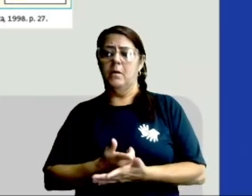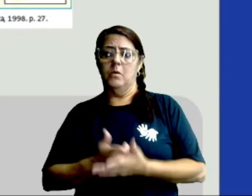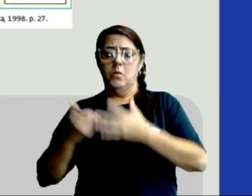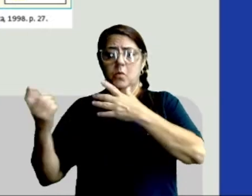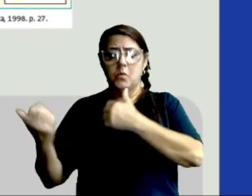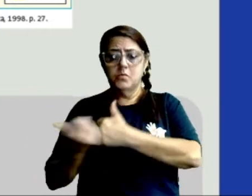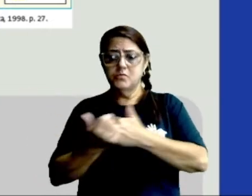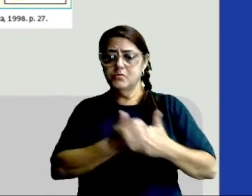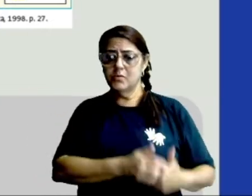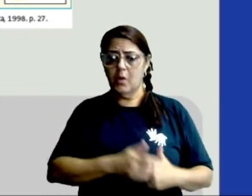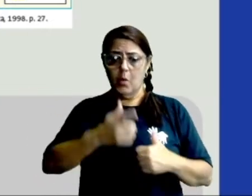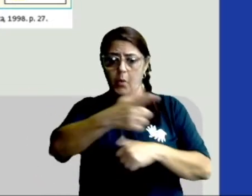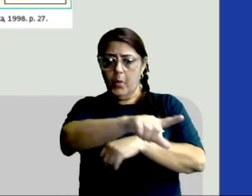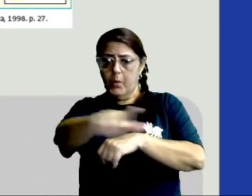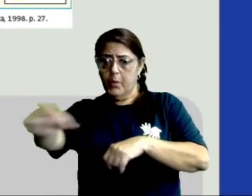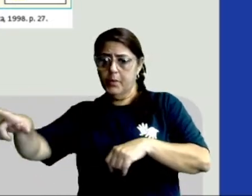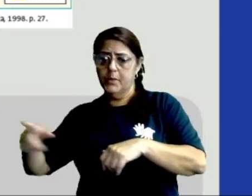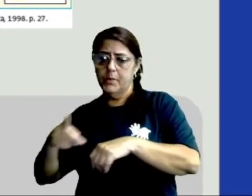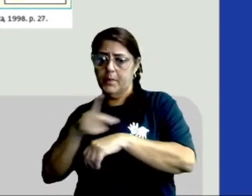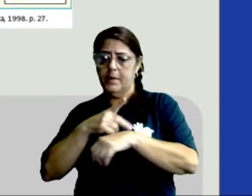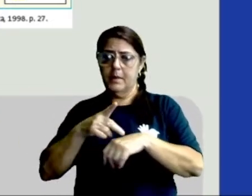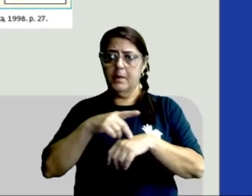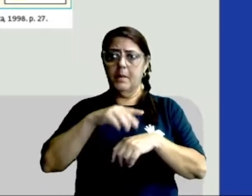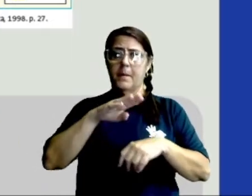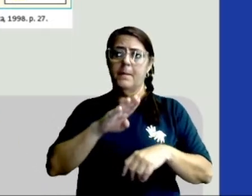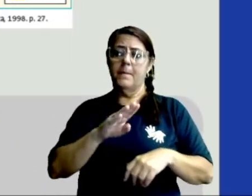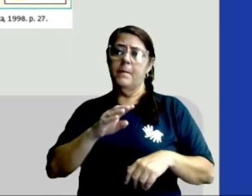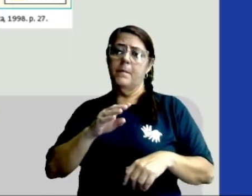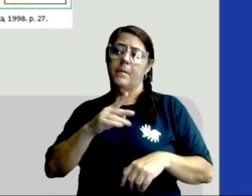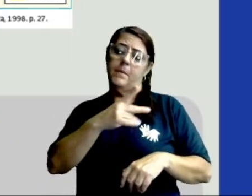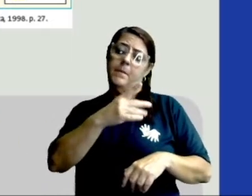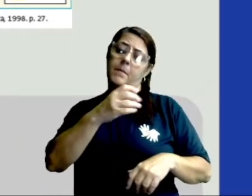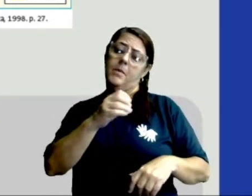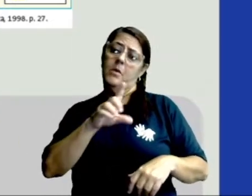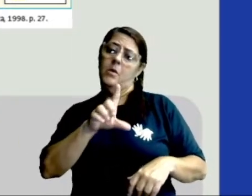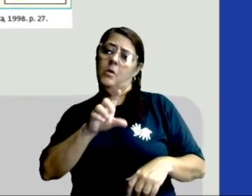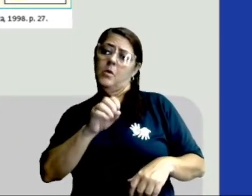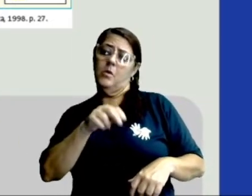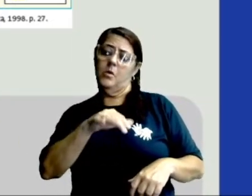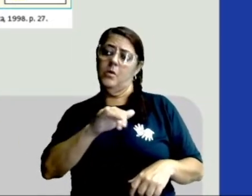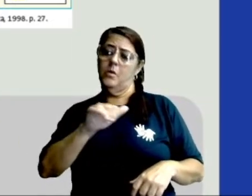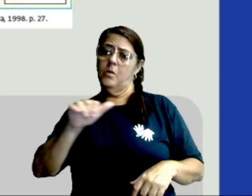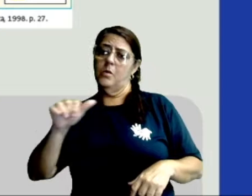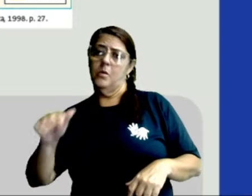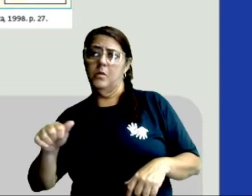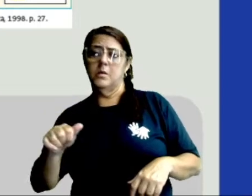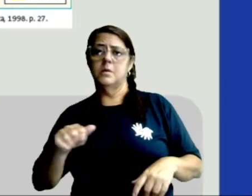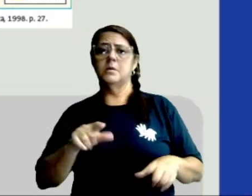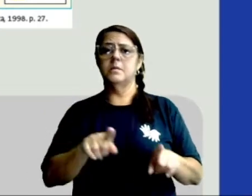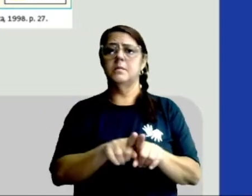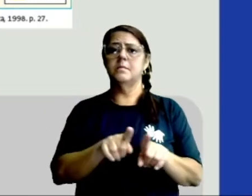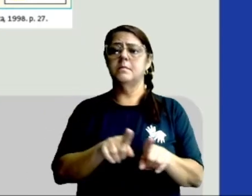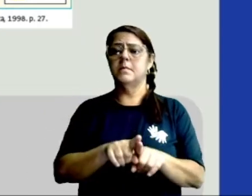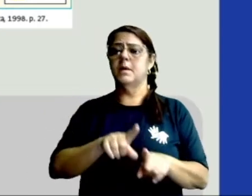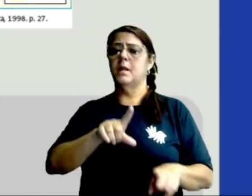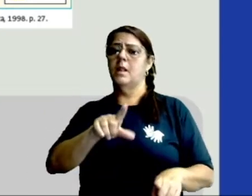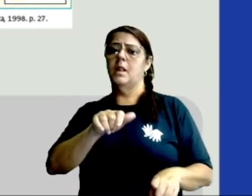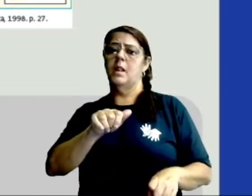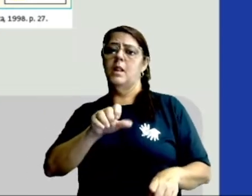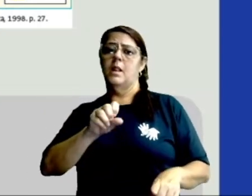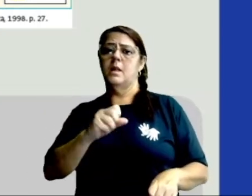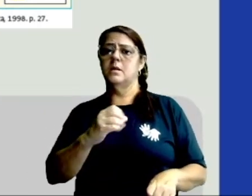lugar, né, para aparecer novos países, né? Como a Polônia, a Tchecoslováquia, a Áustria, a Hungria e a Iugoslávia, né, que são os